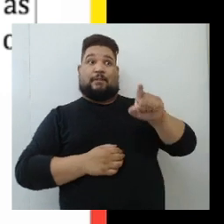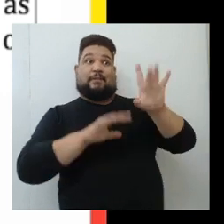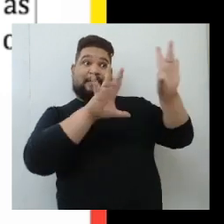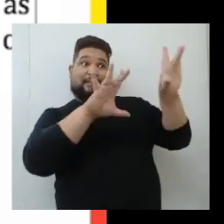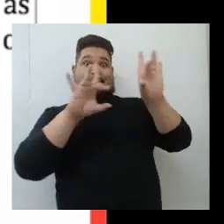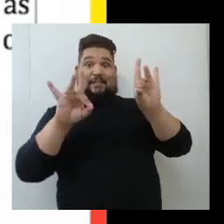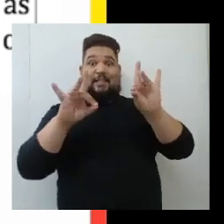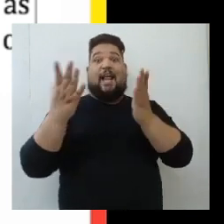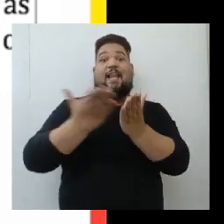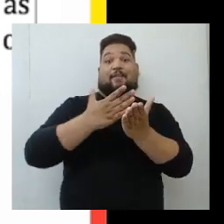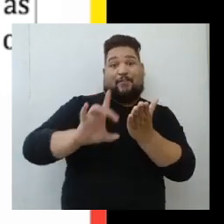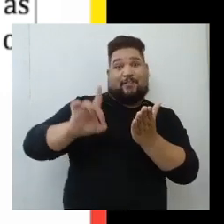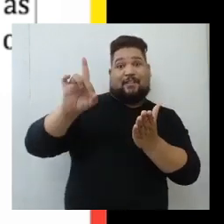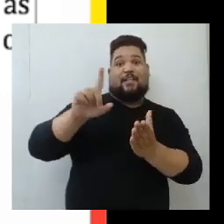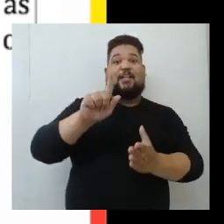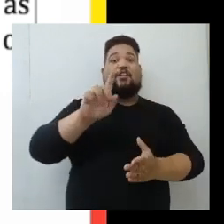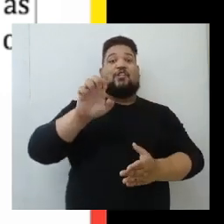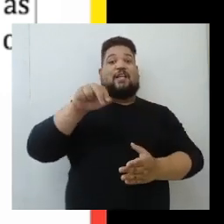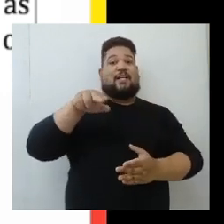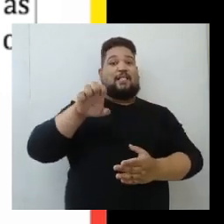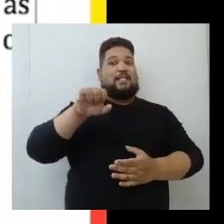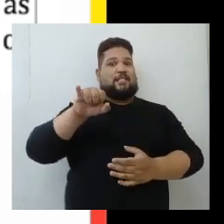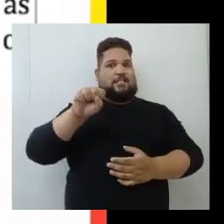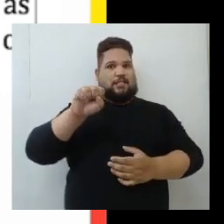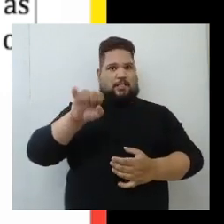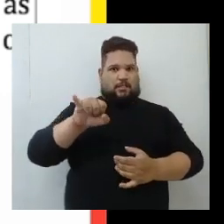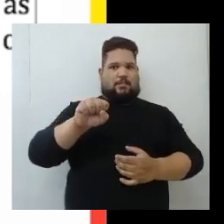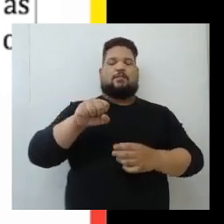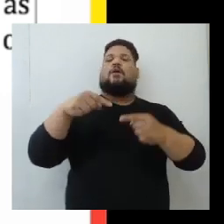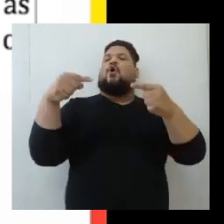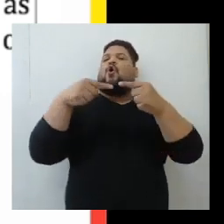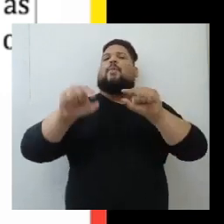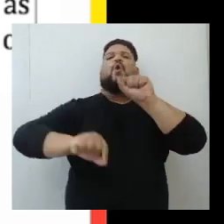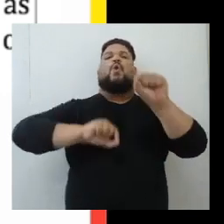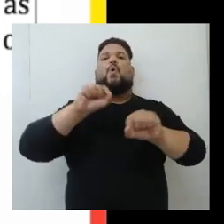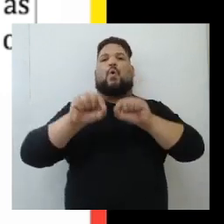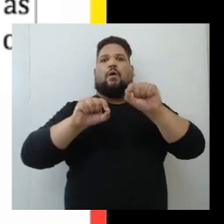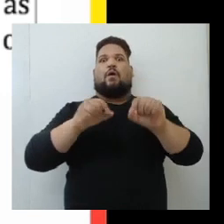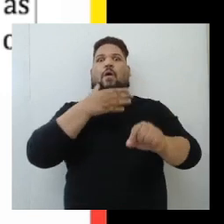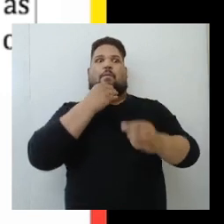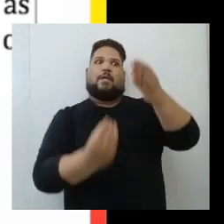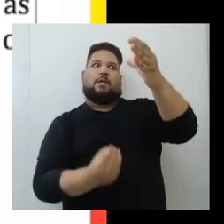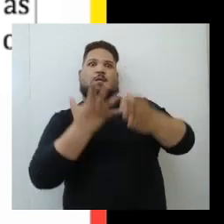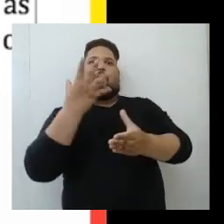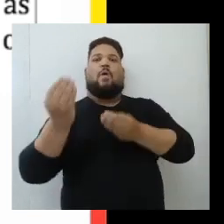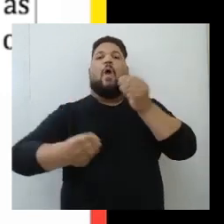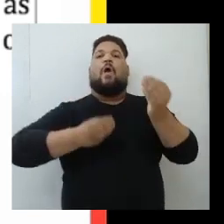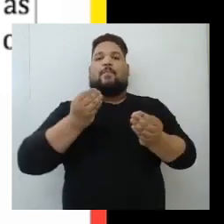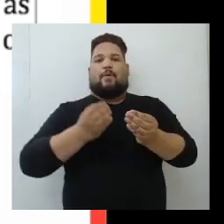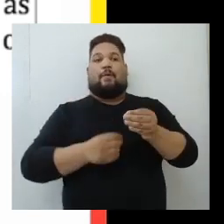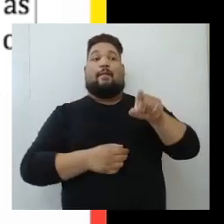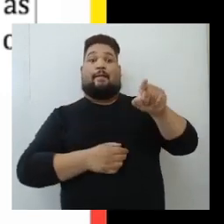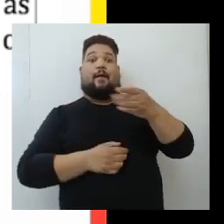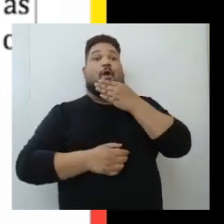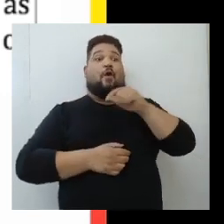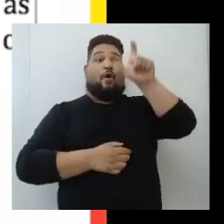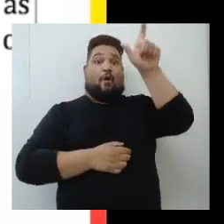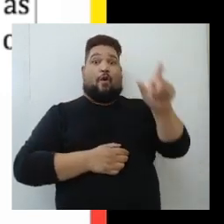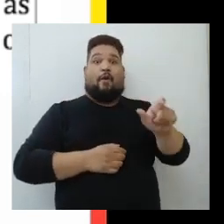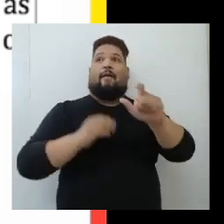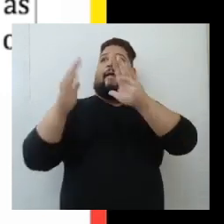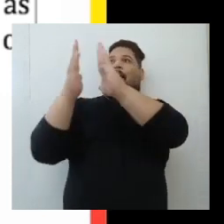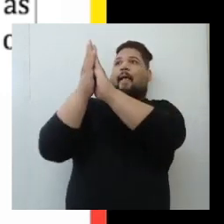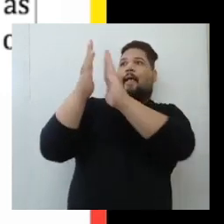do Gênesis, tá? Que trata justamente sobre a criação do homem. A questão do homem ser a imagem